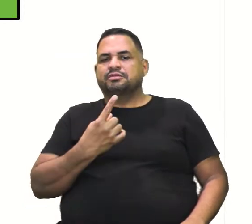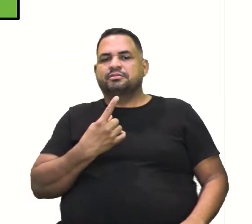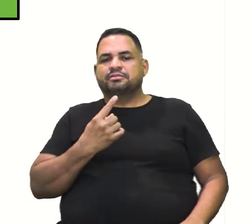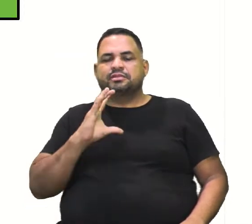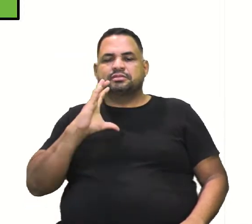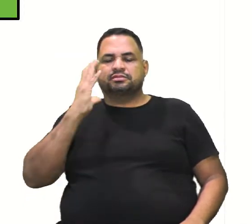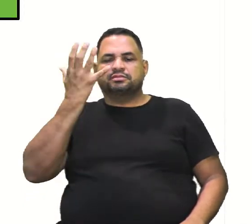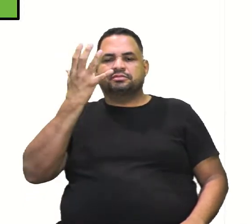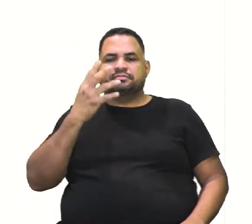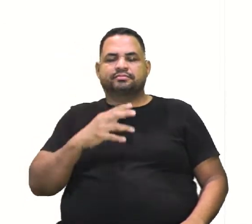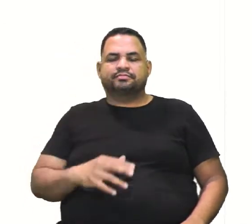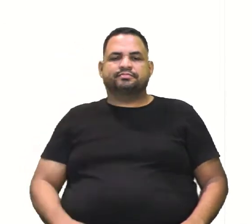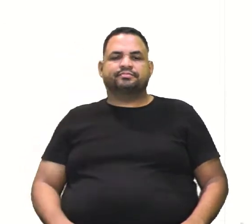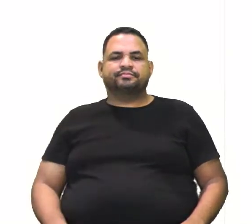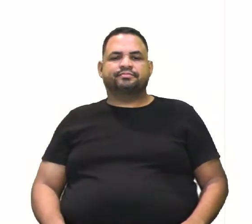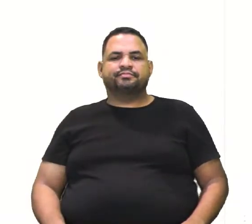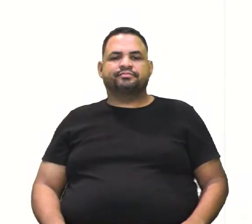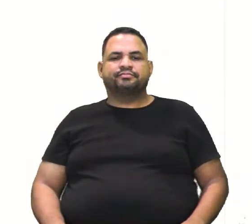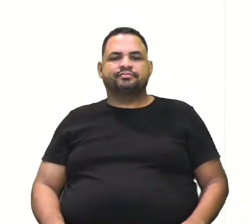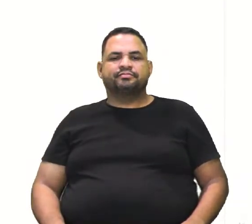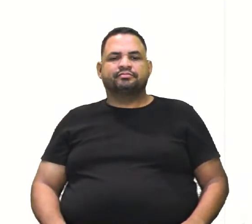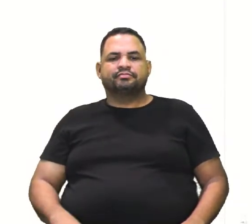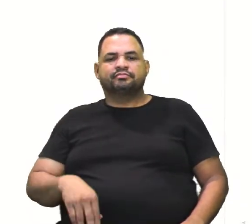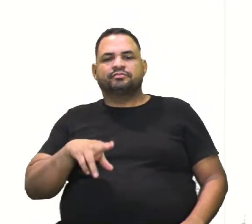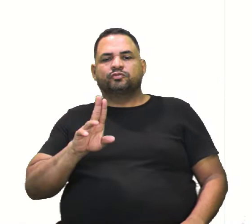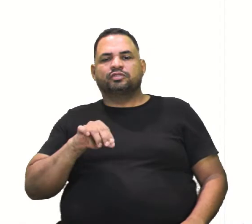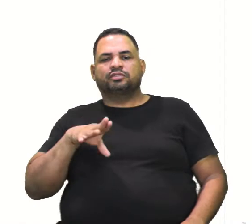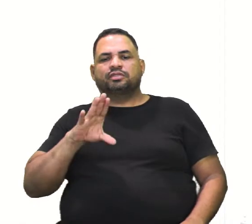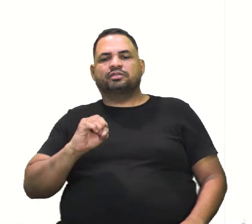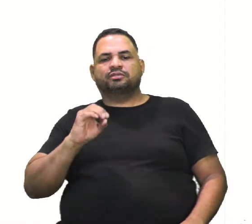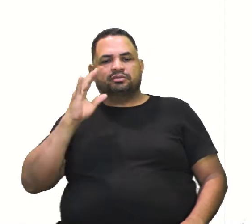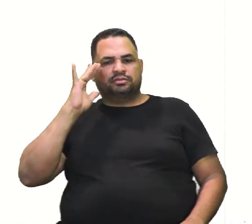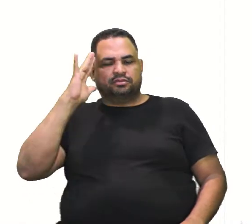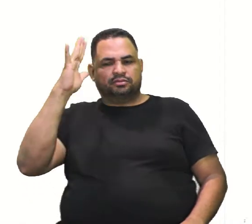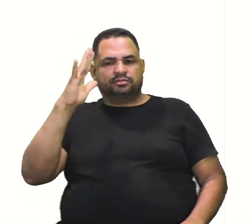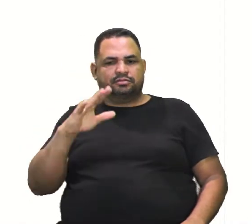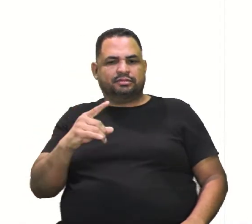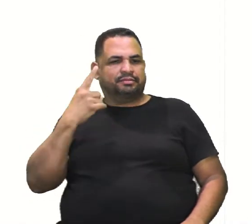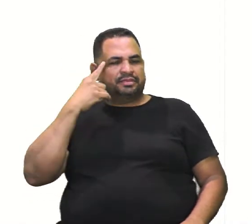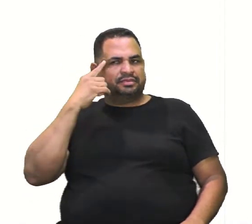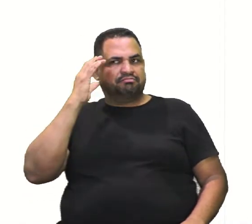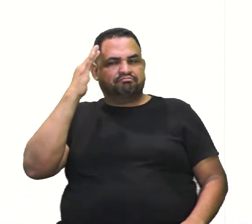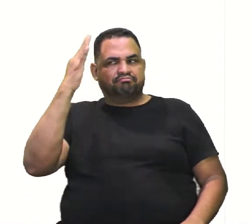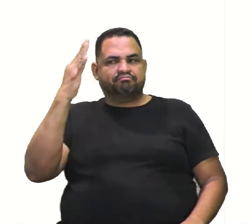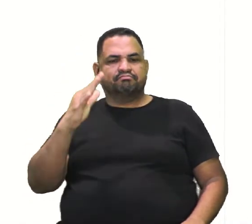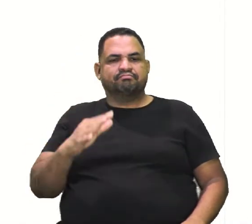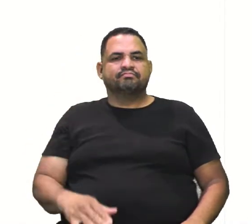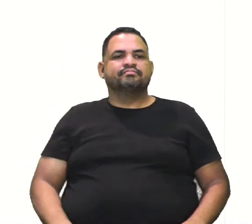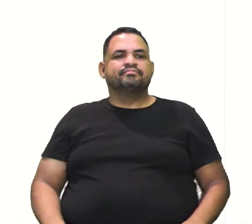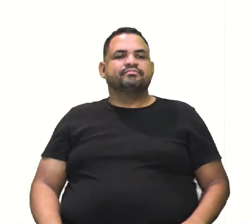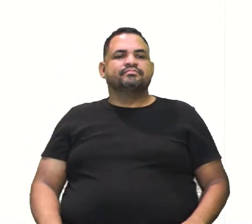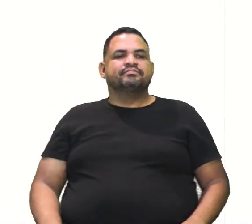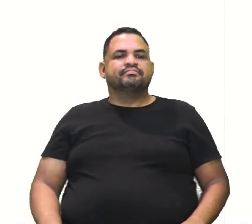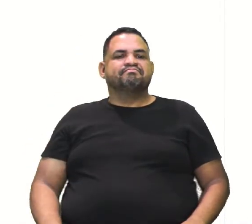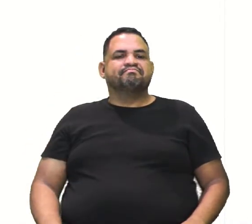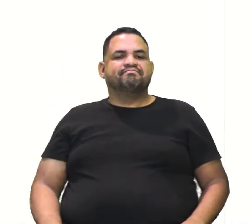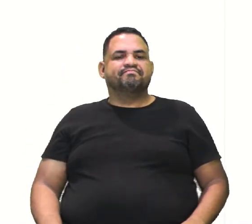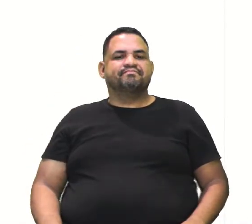né? Então, falando da unidade imaginária, é pra gente ficar imaginando alguma coisa? Como é que é? Deve